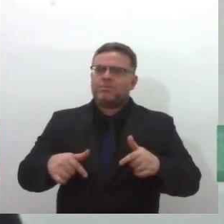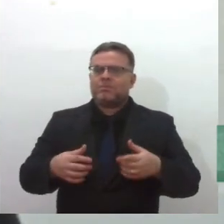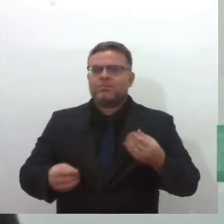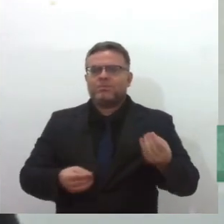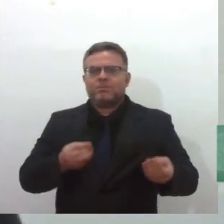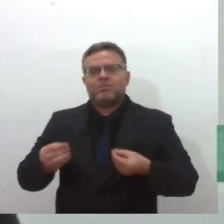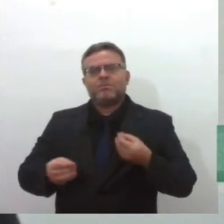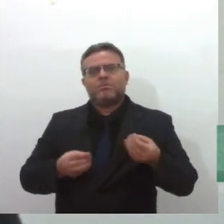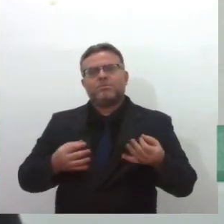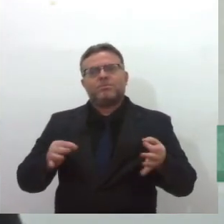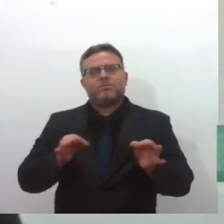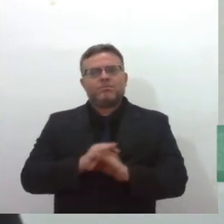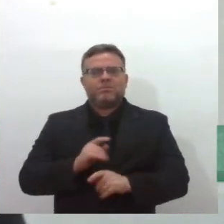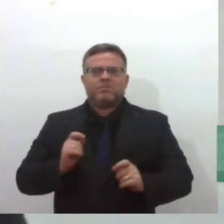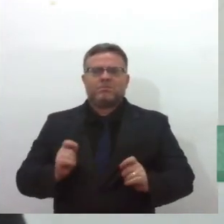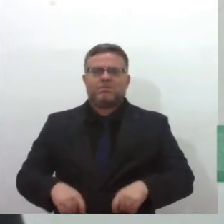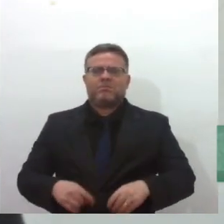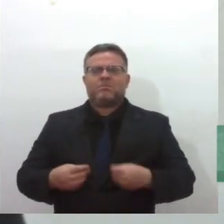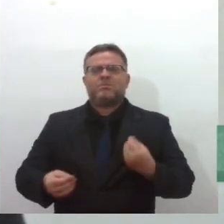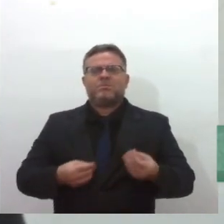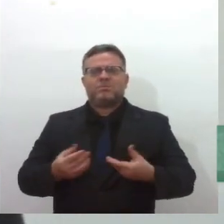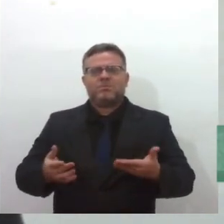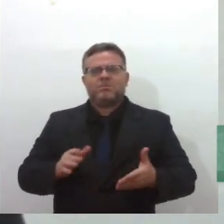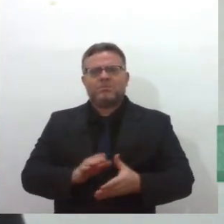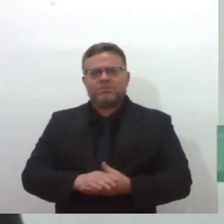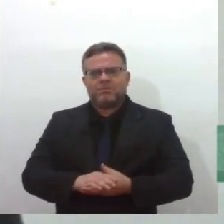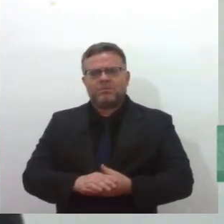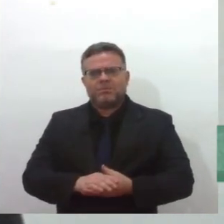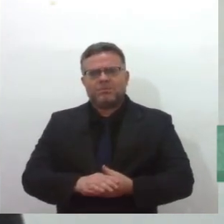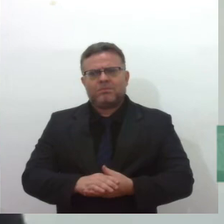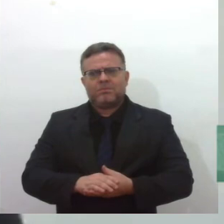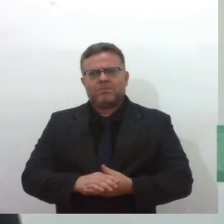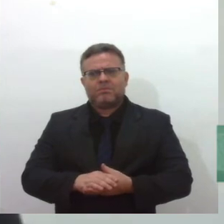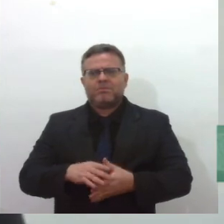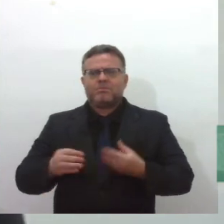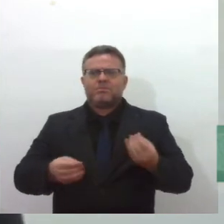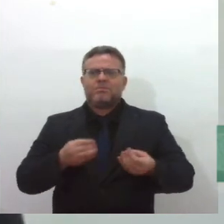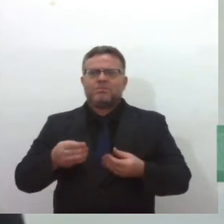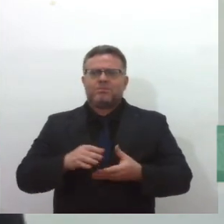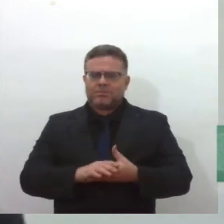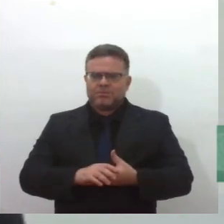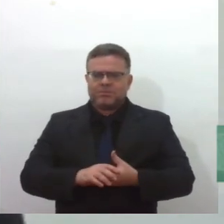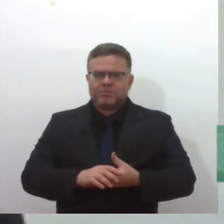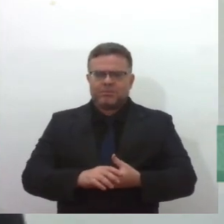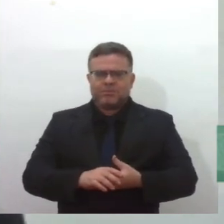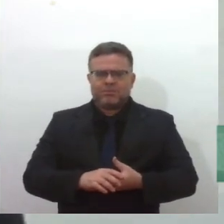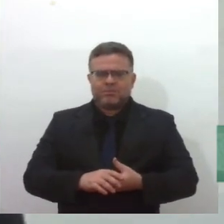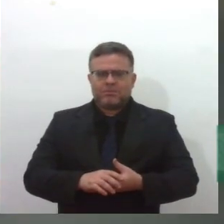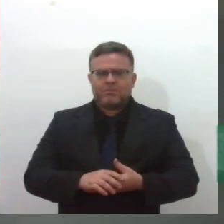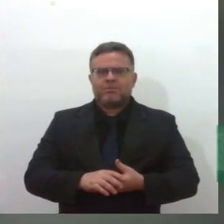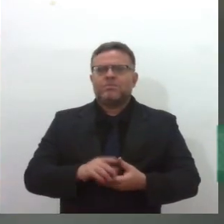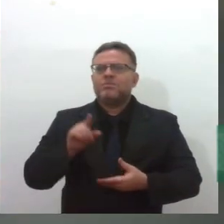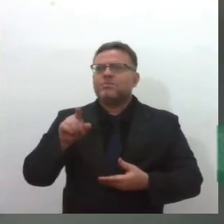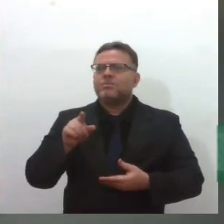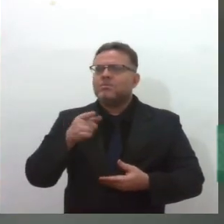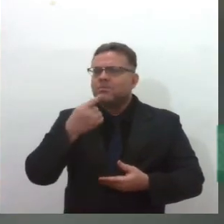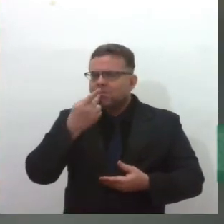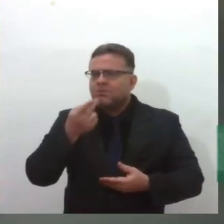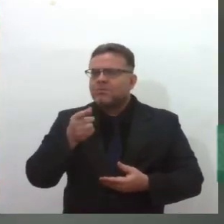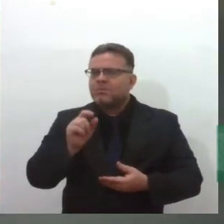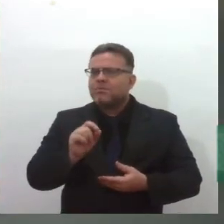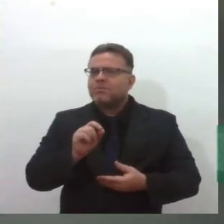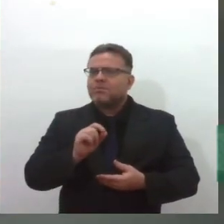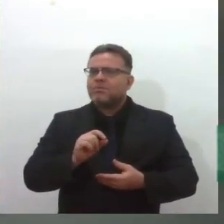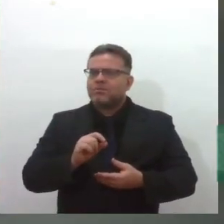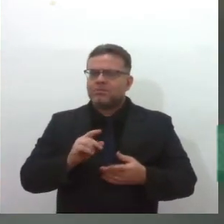sociedade, para que você possa se livrar desses comportamentos criminosos. Juan? Bom, eu